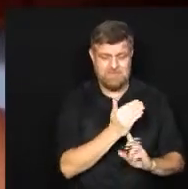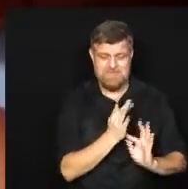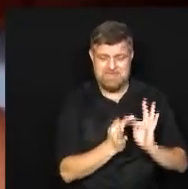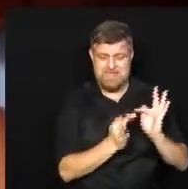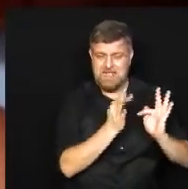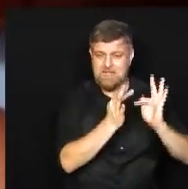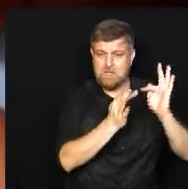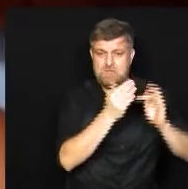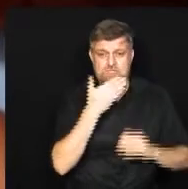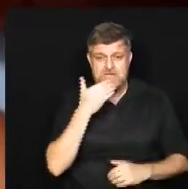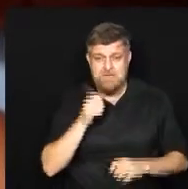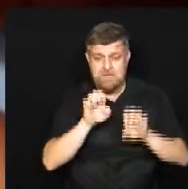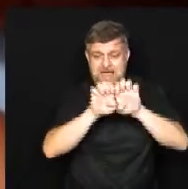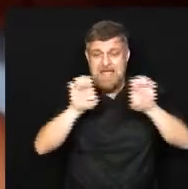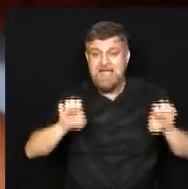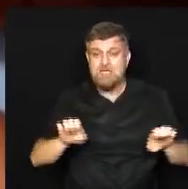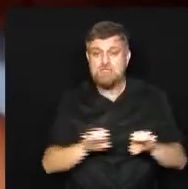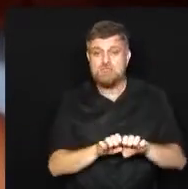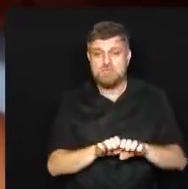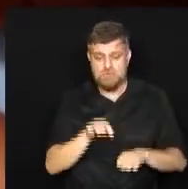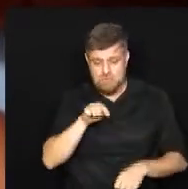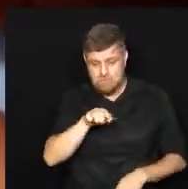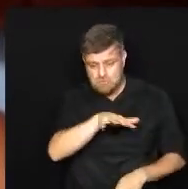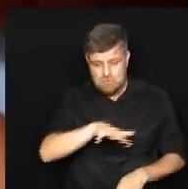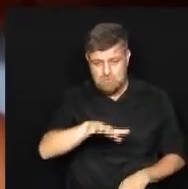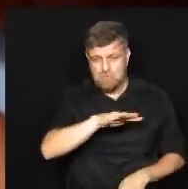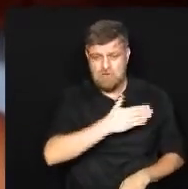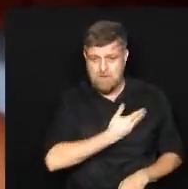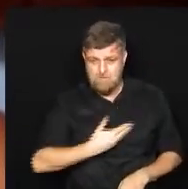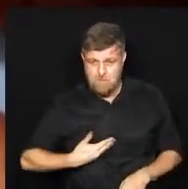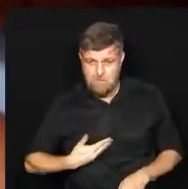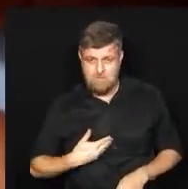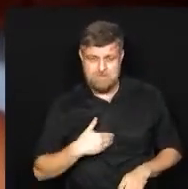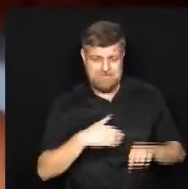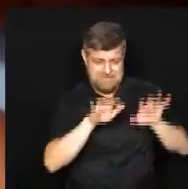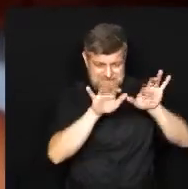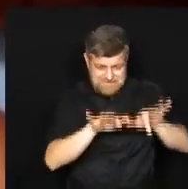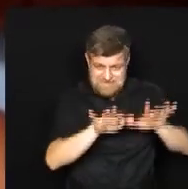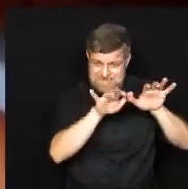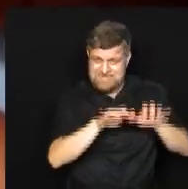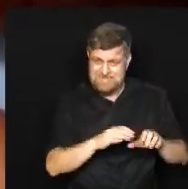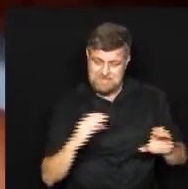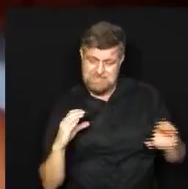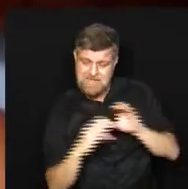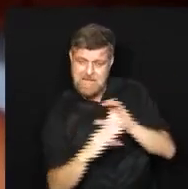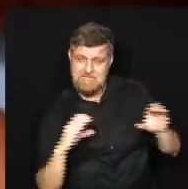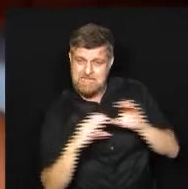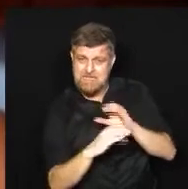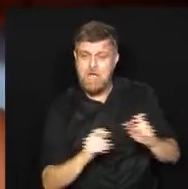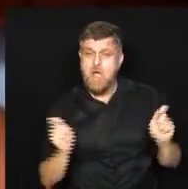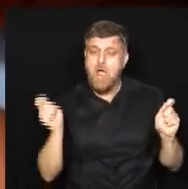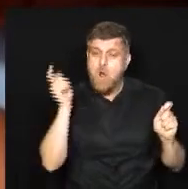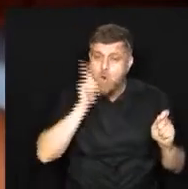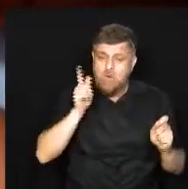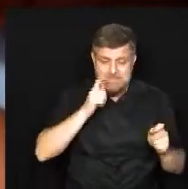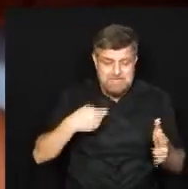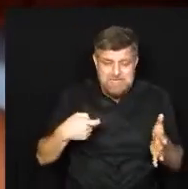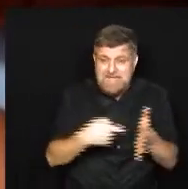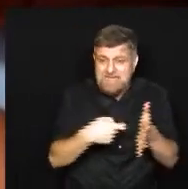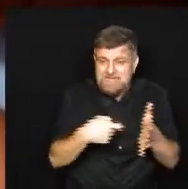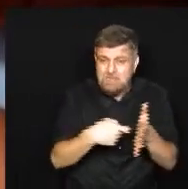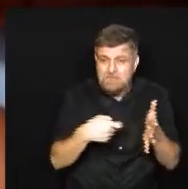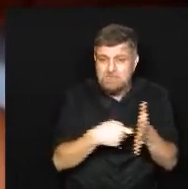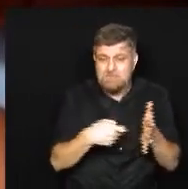tecnologia, melhorar a infraestrutura tecnológica desses serviços para que os serviços tenham canais mais efetivos de denúncia e consigam chegar na vida